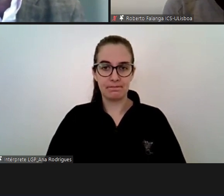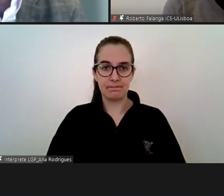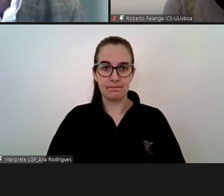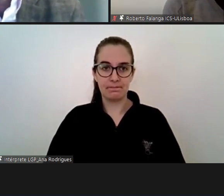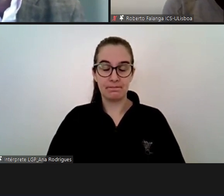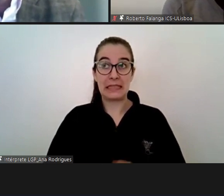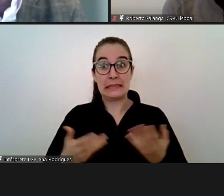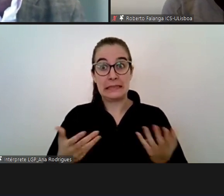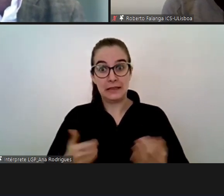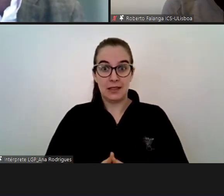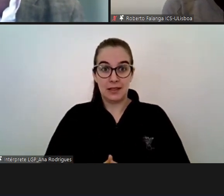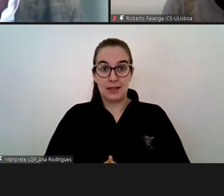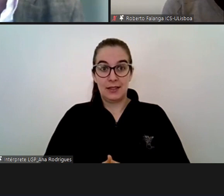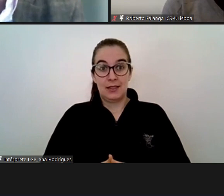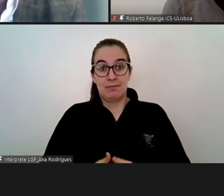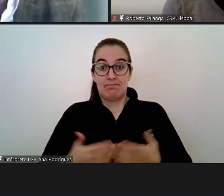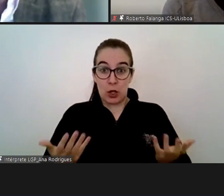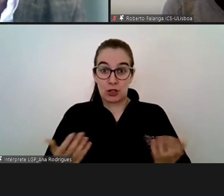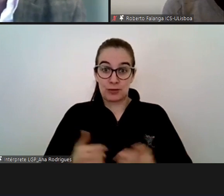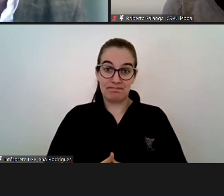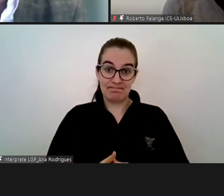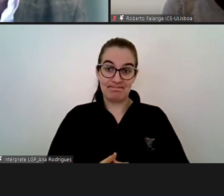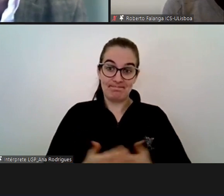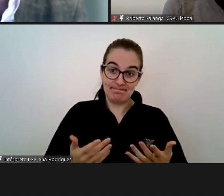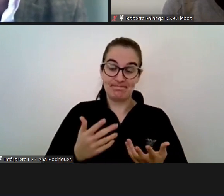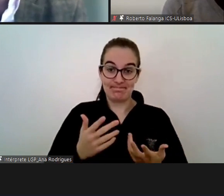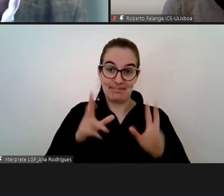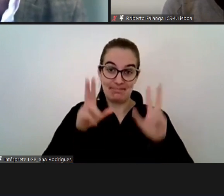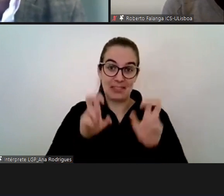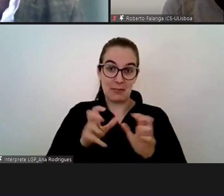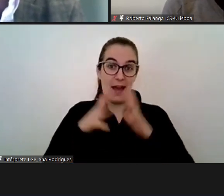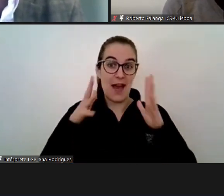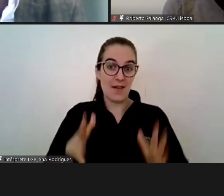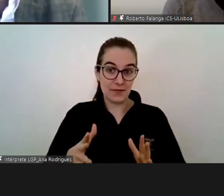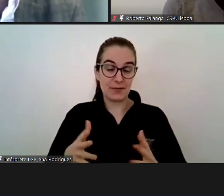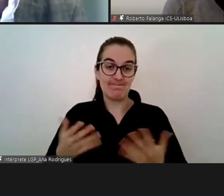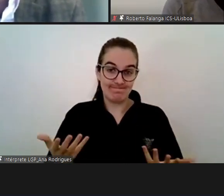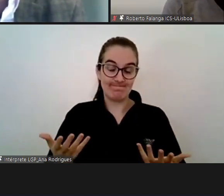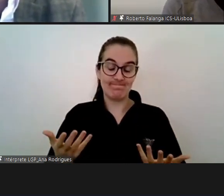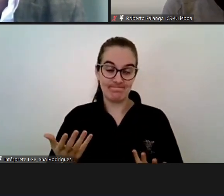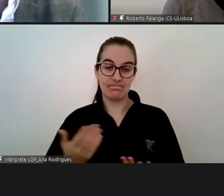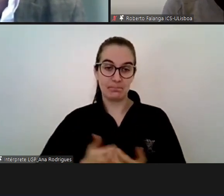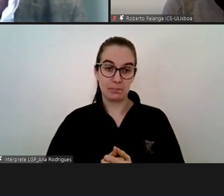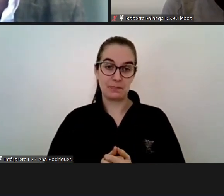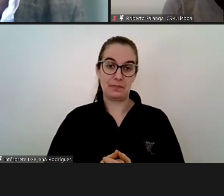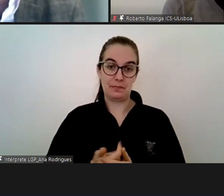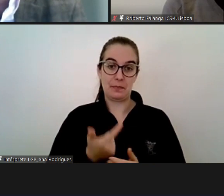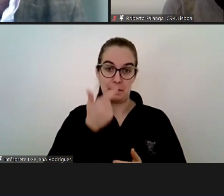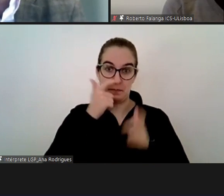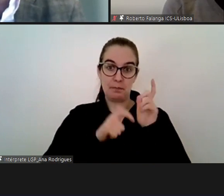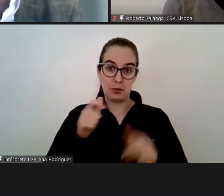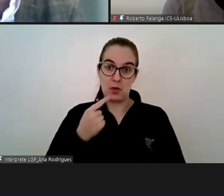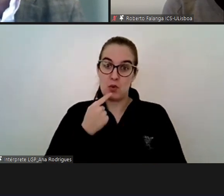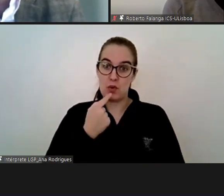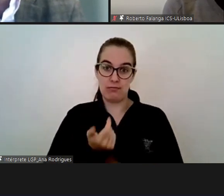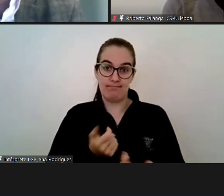Pois, esse é outro dos grandes temas, não é? É exatamente, a apatia também tem a ver